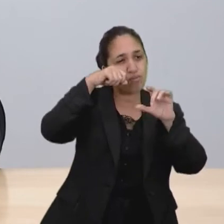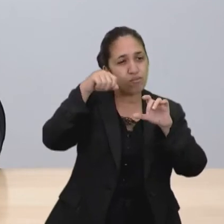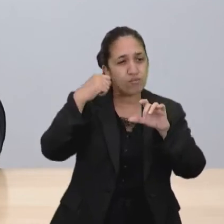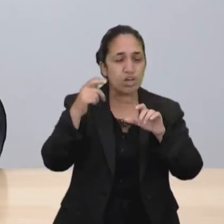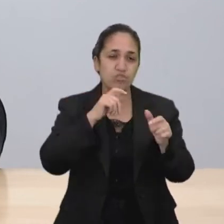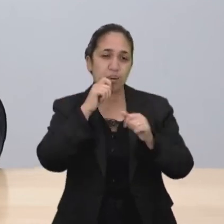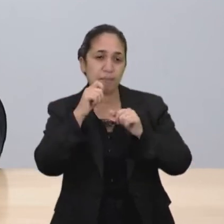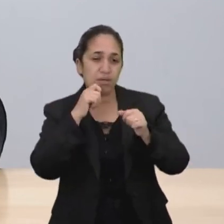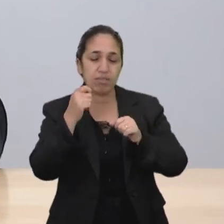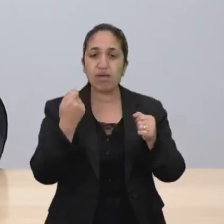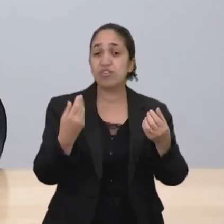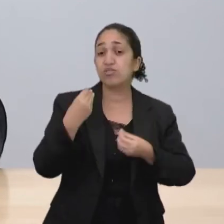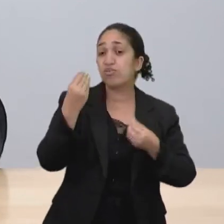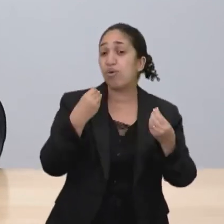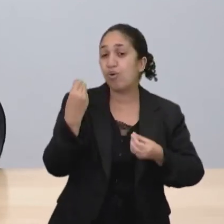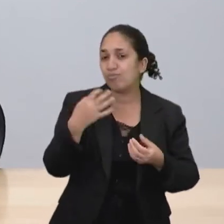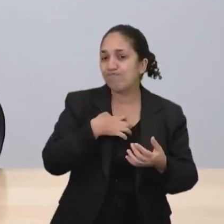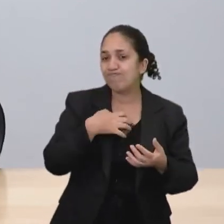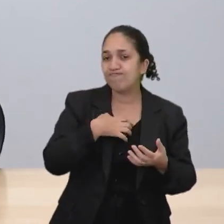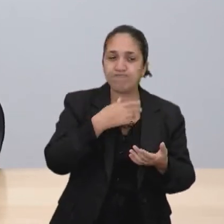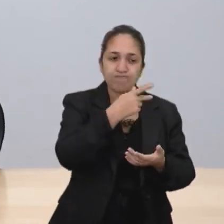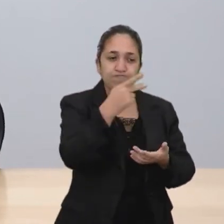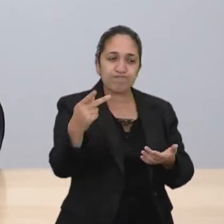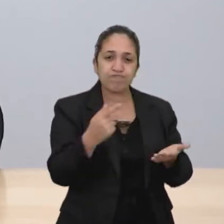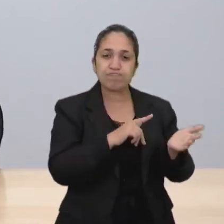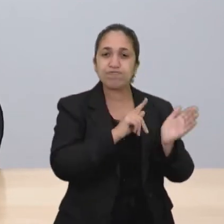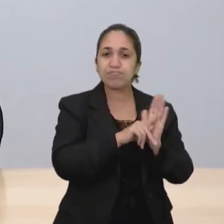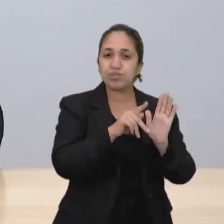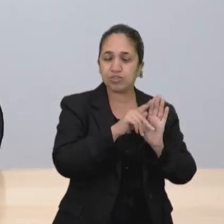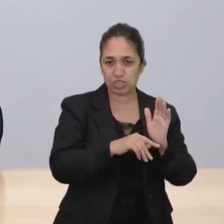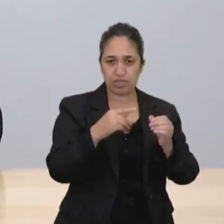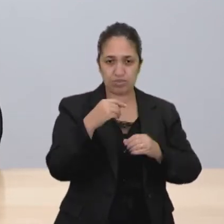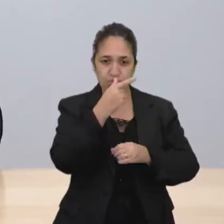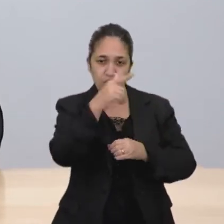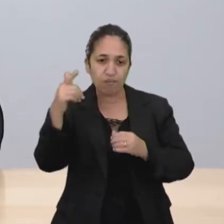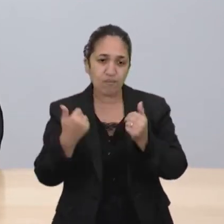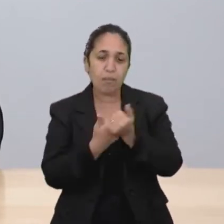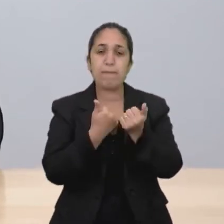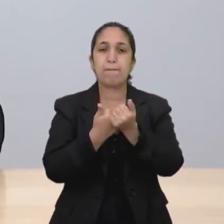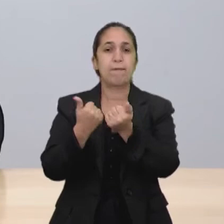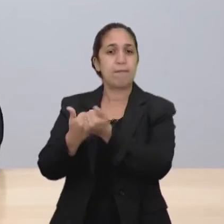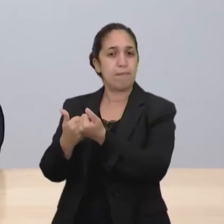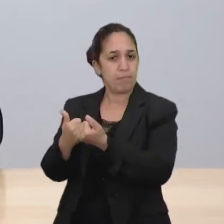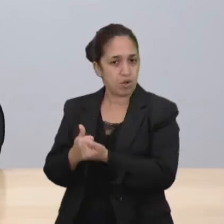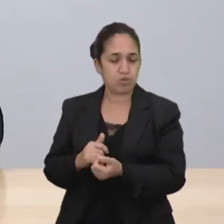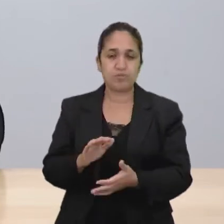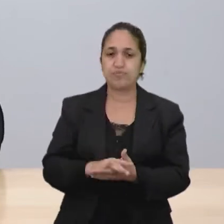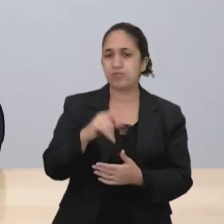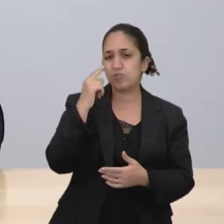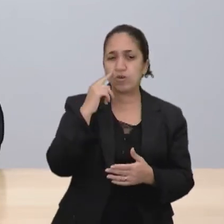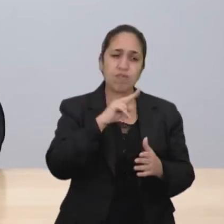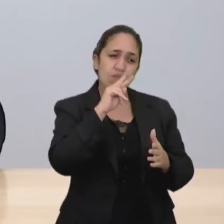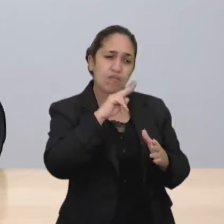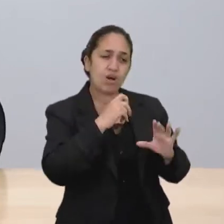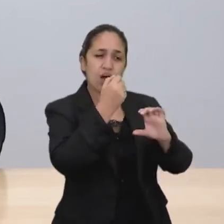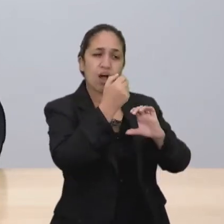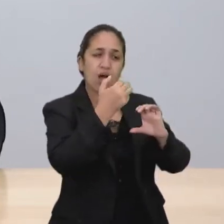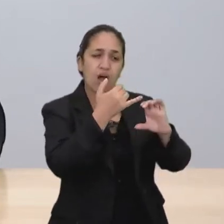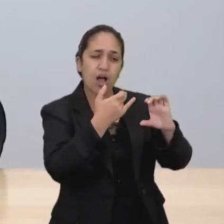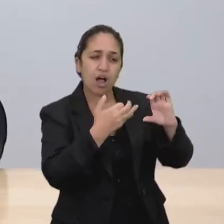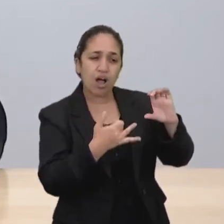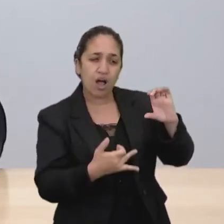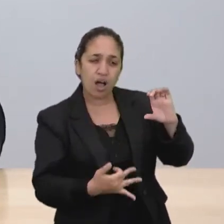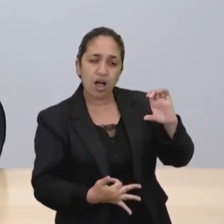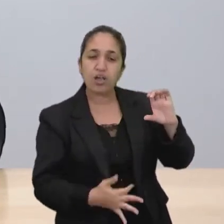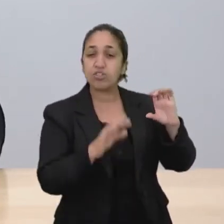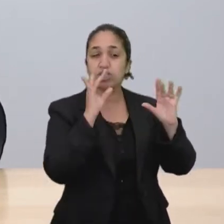ser a forma que você vai veicular o seu projeto? Então, a gente está falando aí de suportes, ok? Então, verificar as peculiaridades, ou seja, quais são as